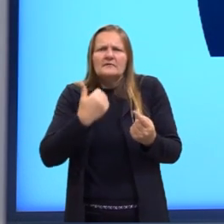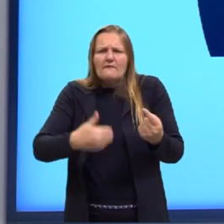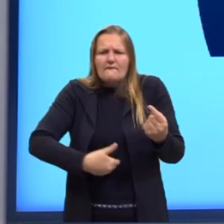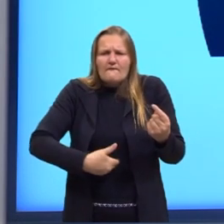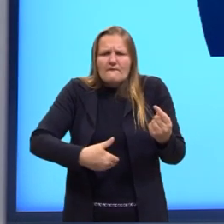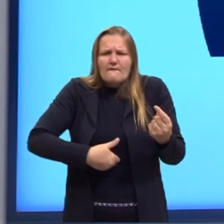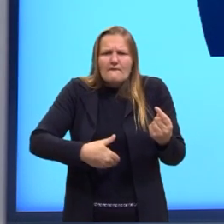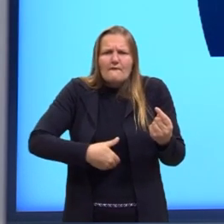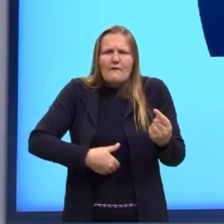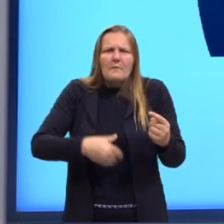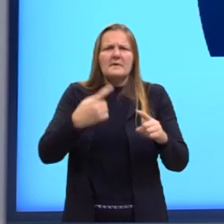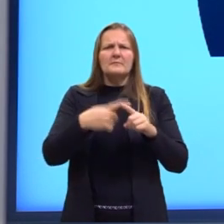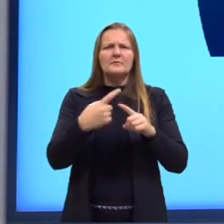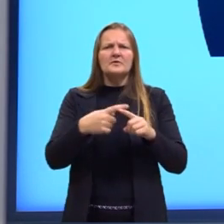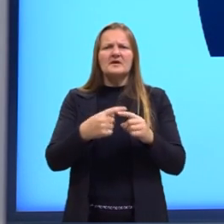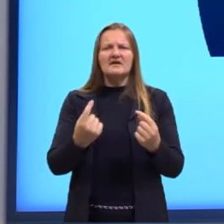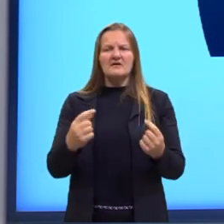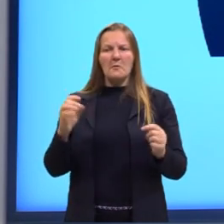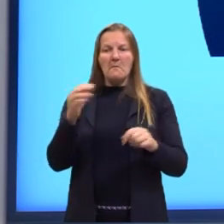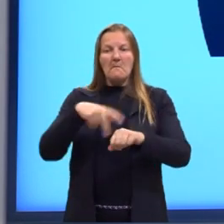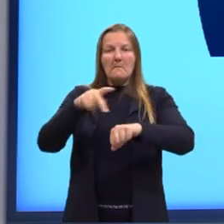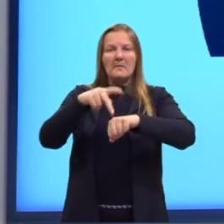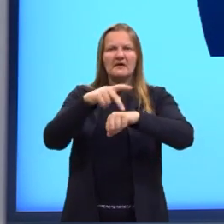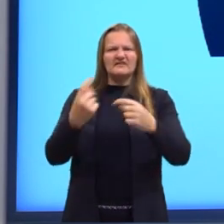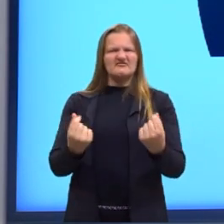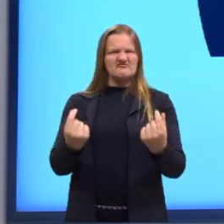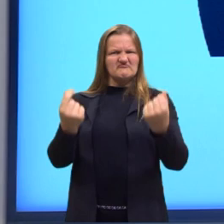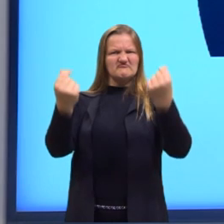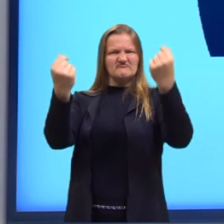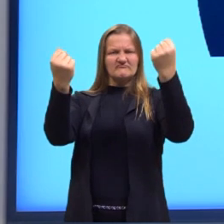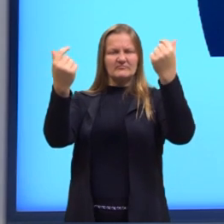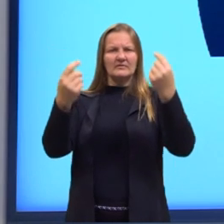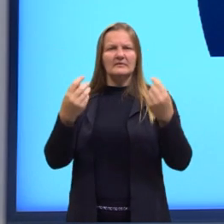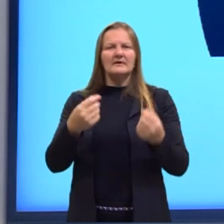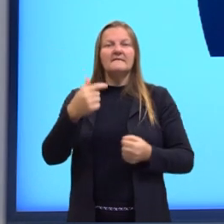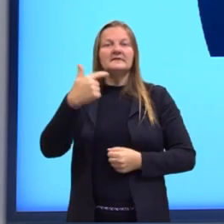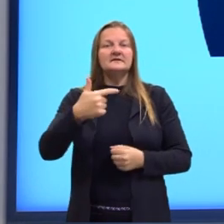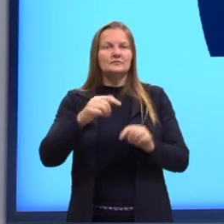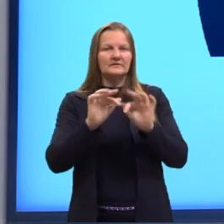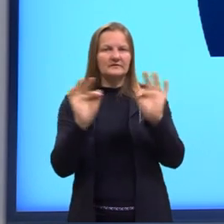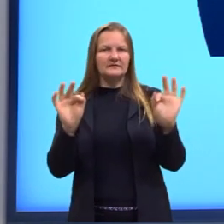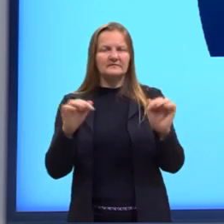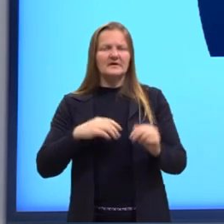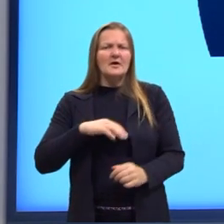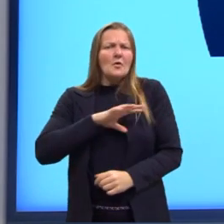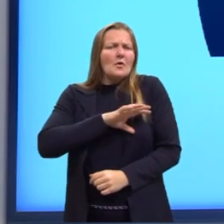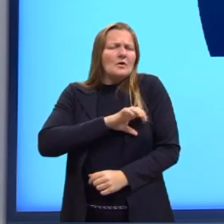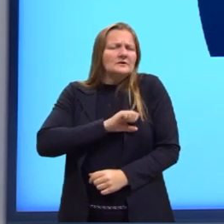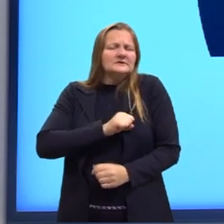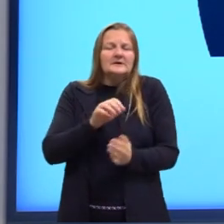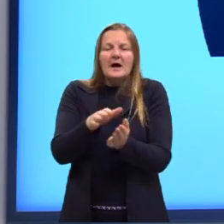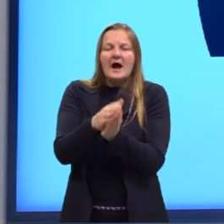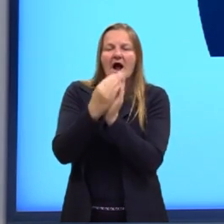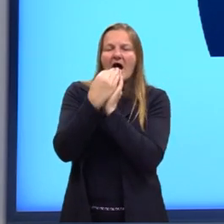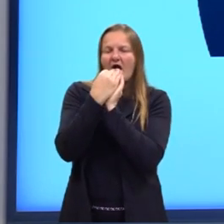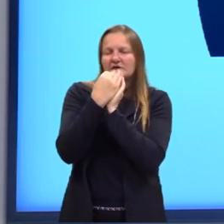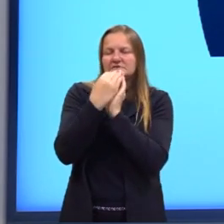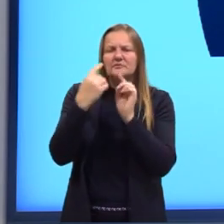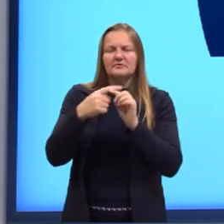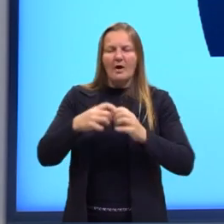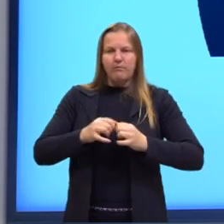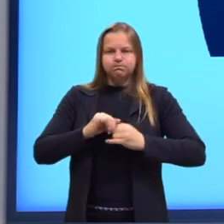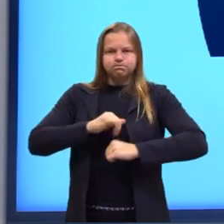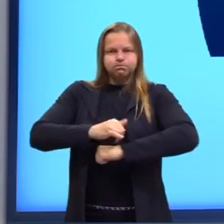fome por causa da riqueza do país EA segunda adoro sanduíche porque